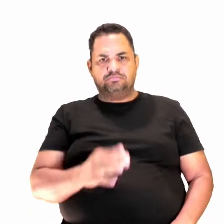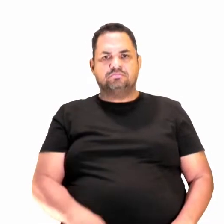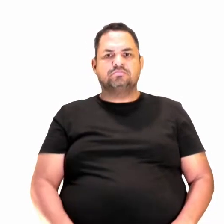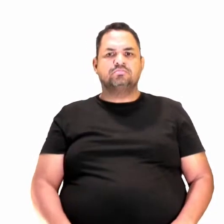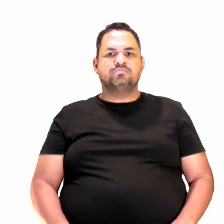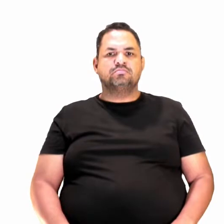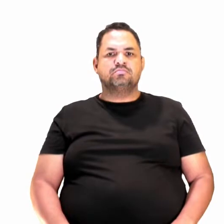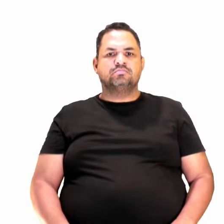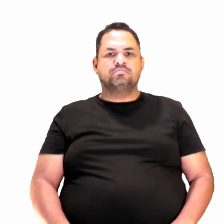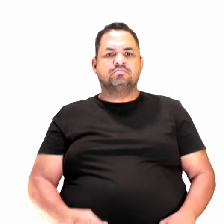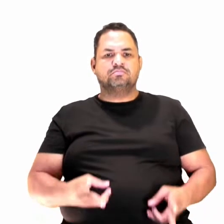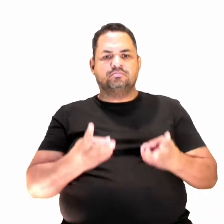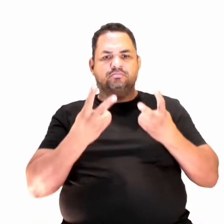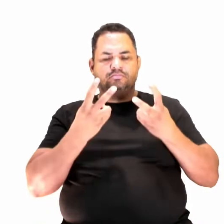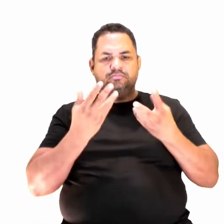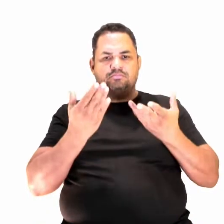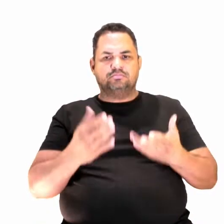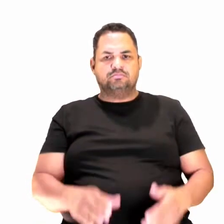Let's read.